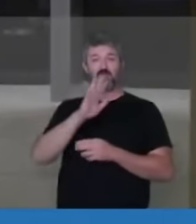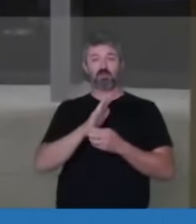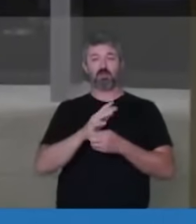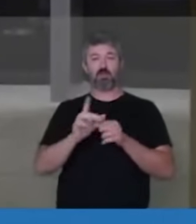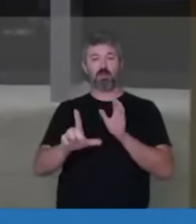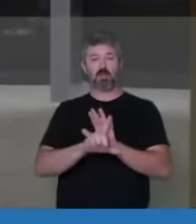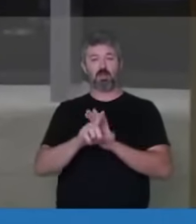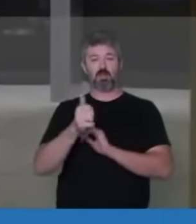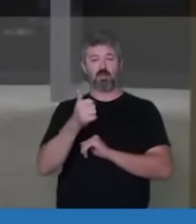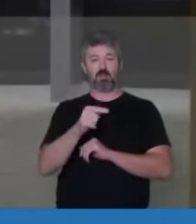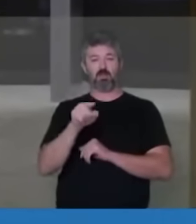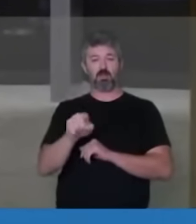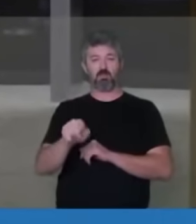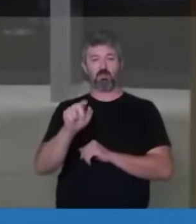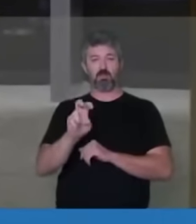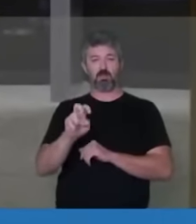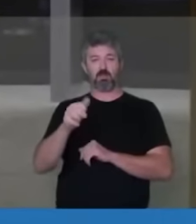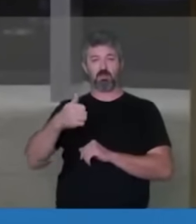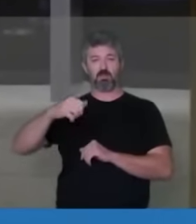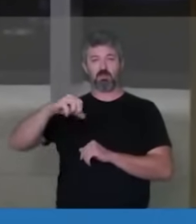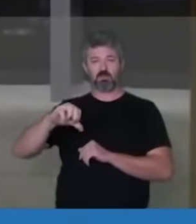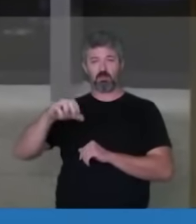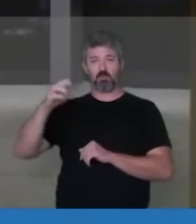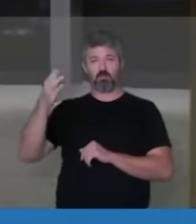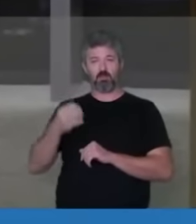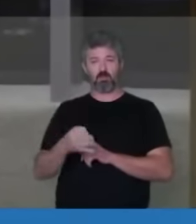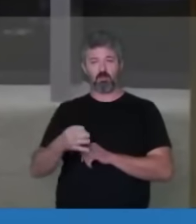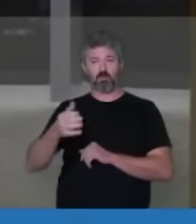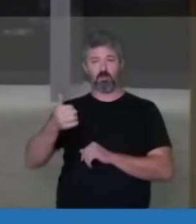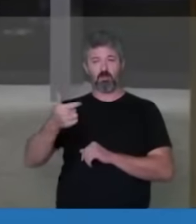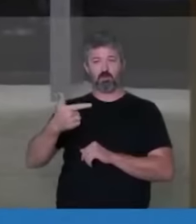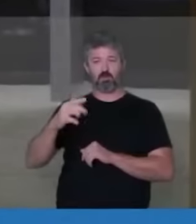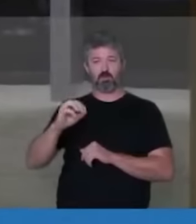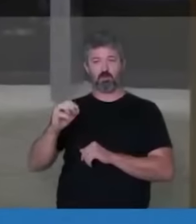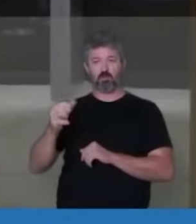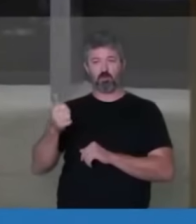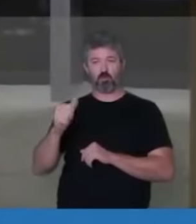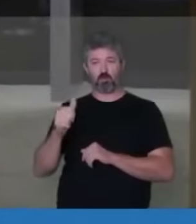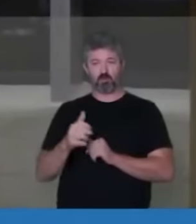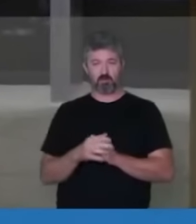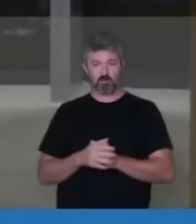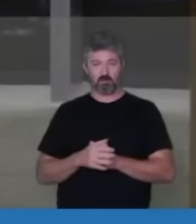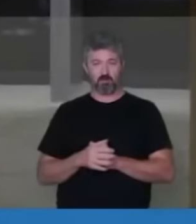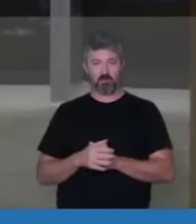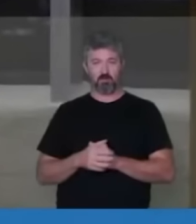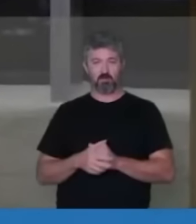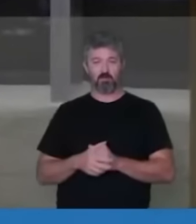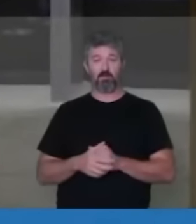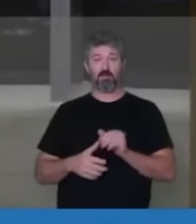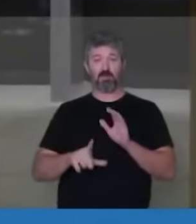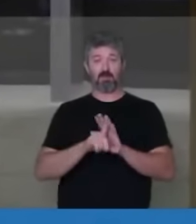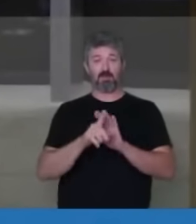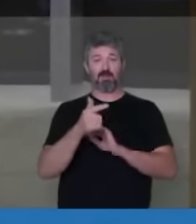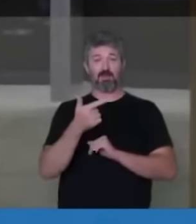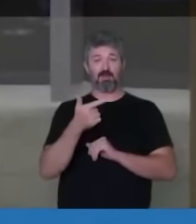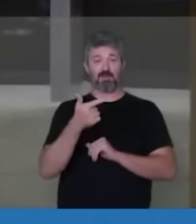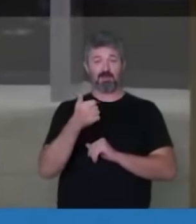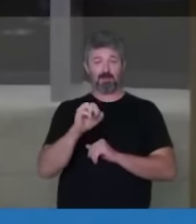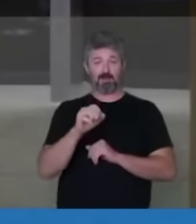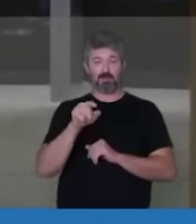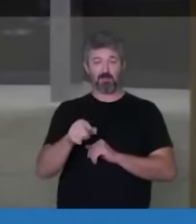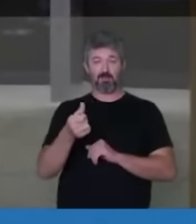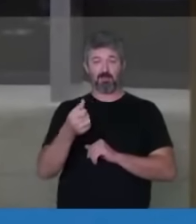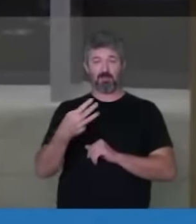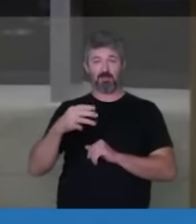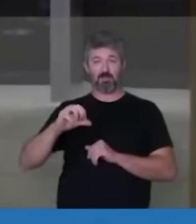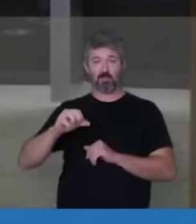Lei 12.519, de 10 de novembro de 2011. A Lei 10.639, de